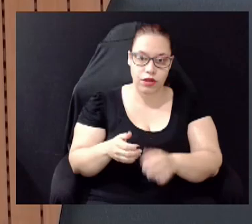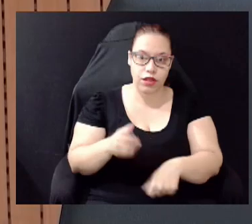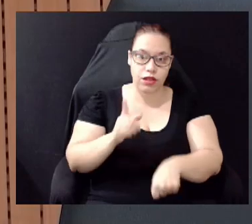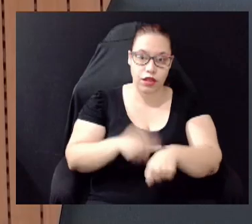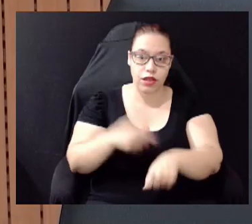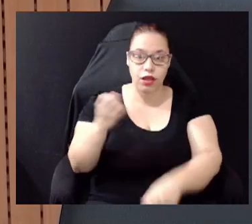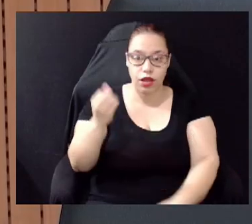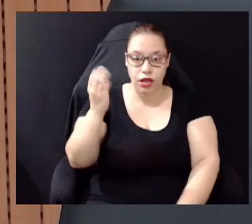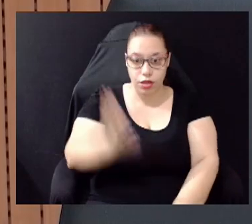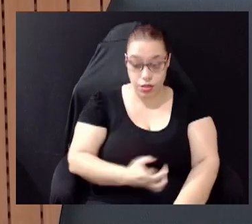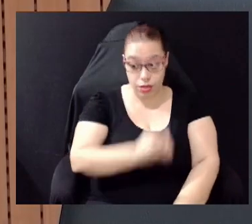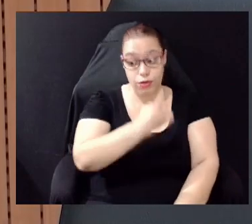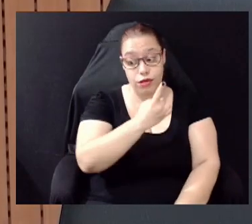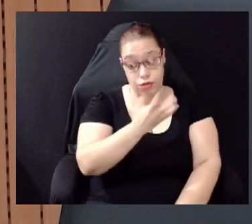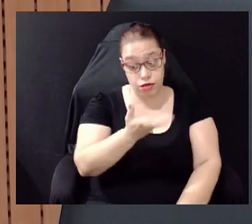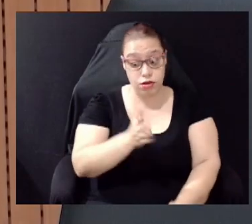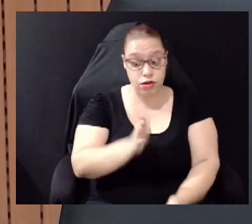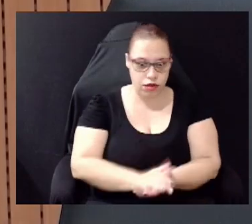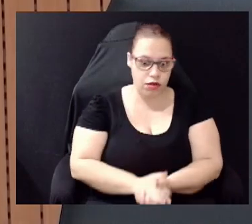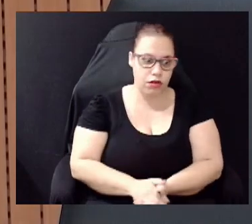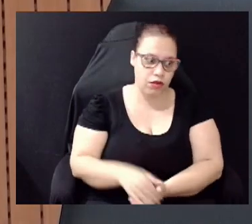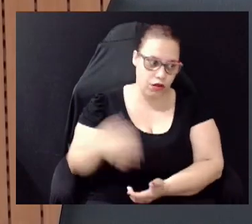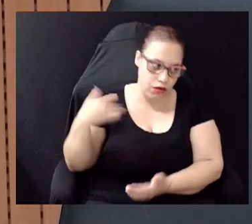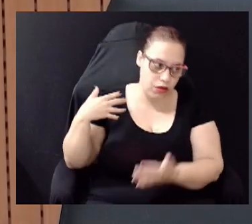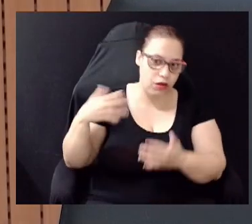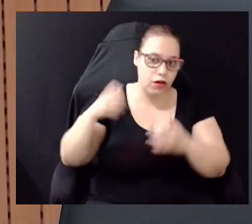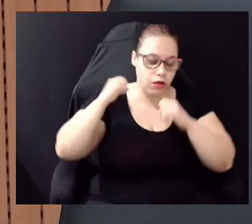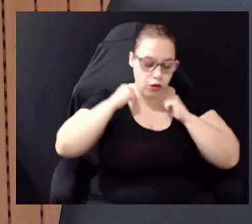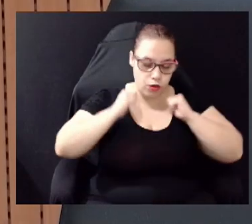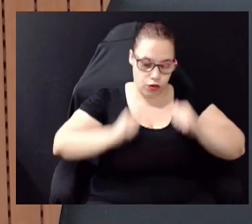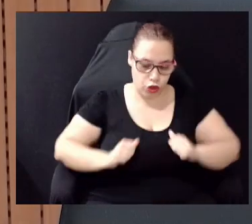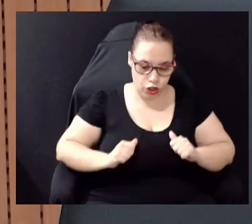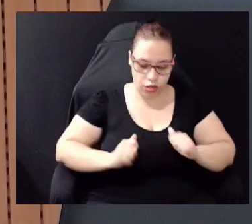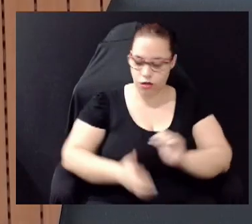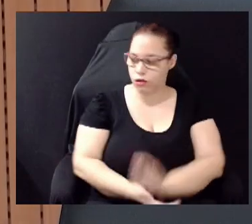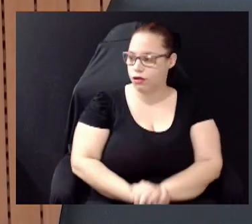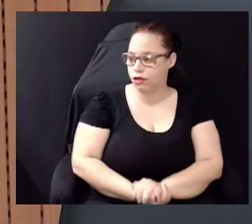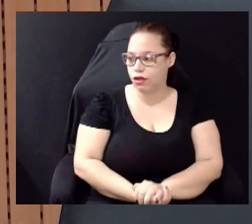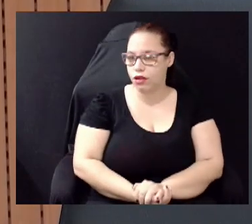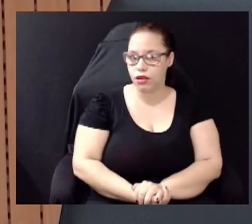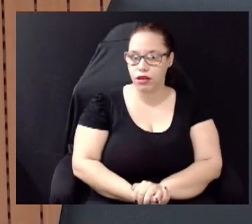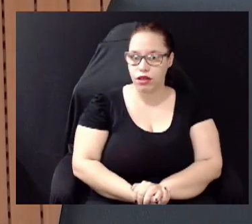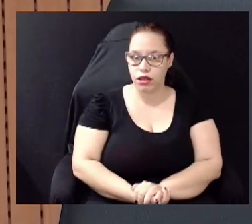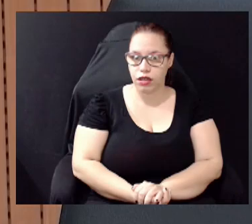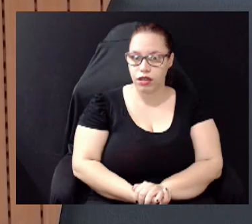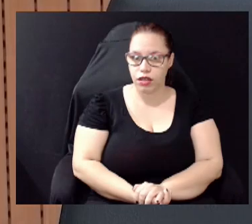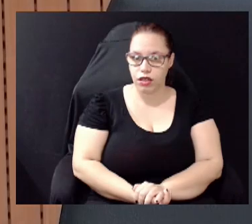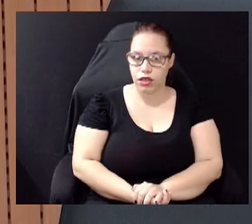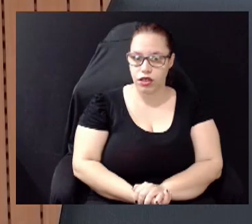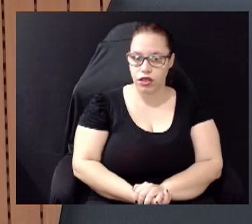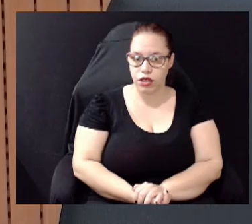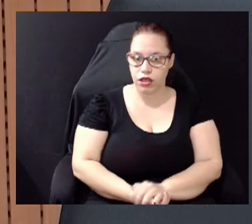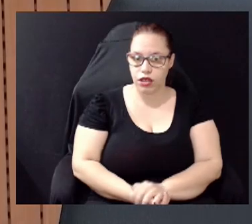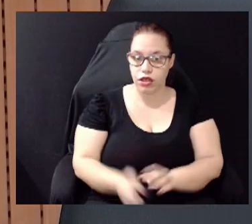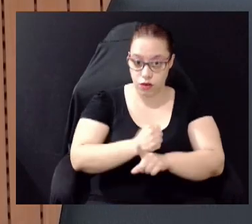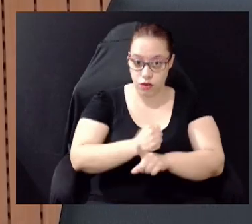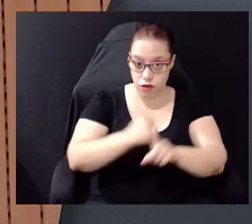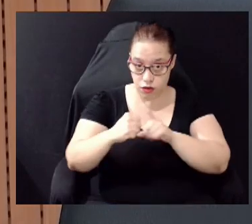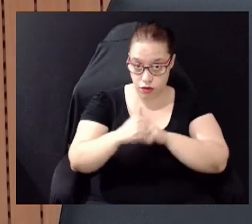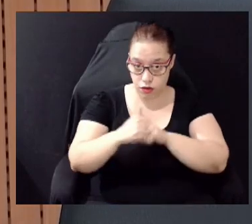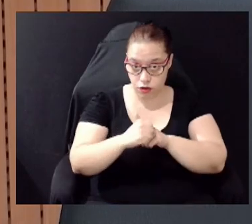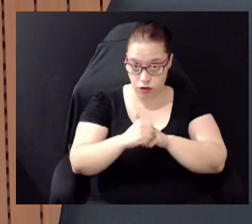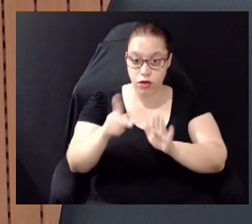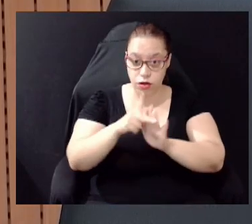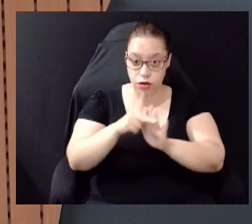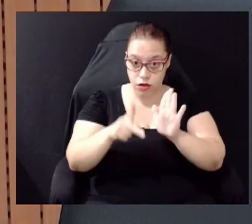6x1, né? Vim lá do serviço de mochila. Eu sou cursando de serviço social, eu tenho um projeto, Espaço